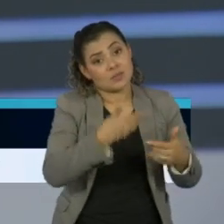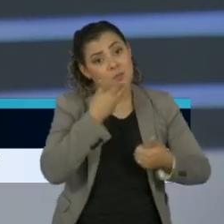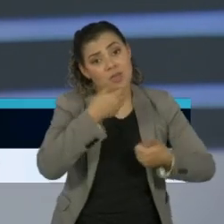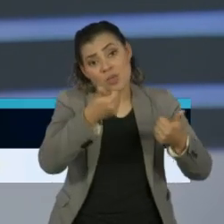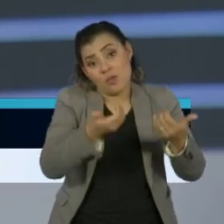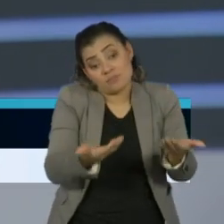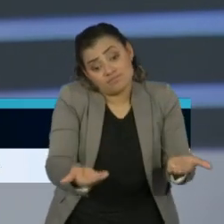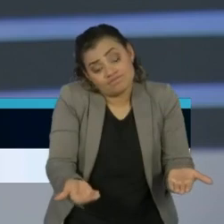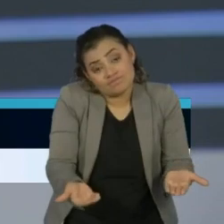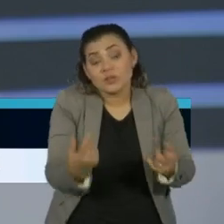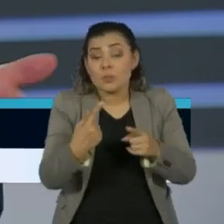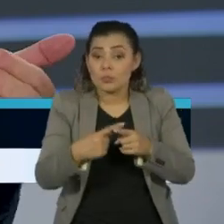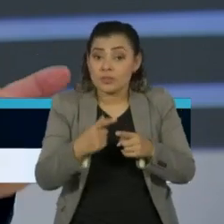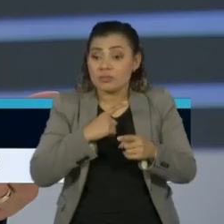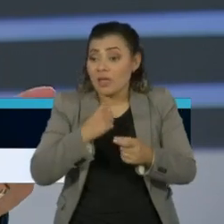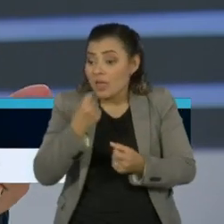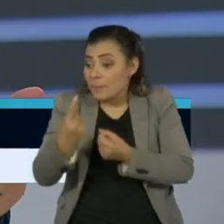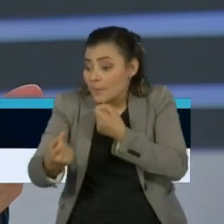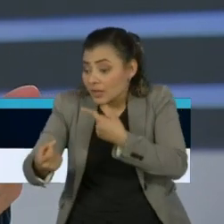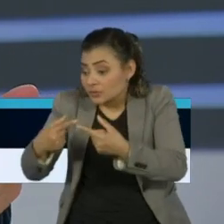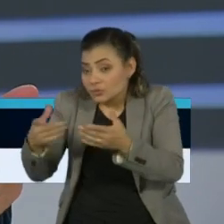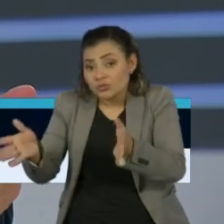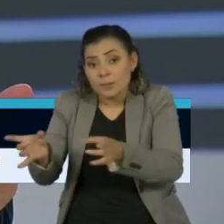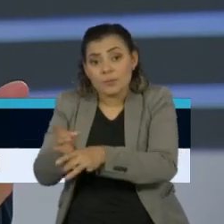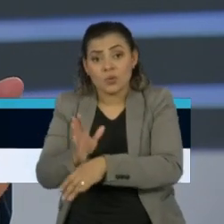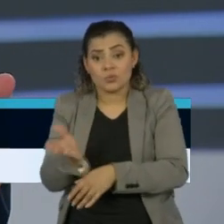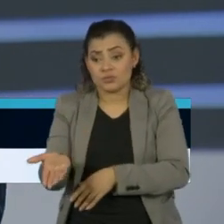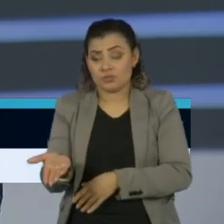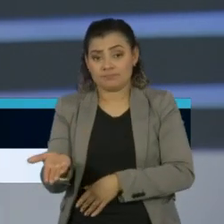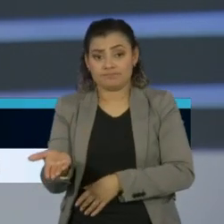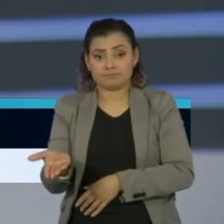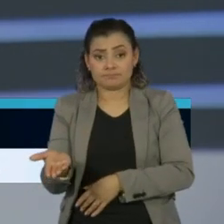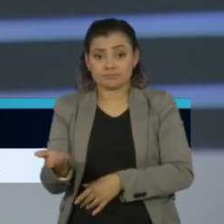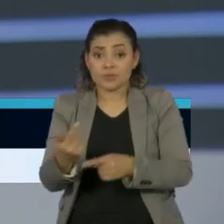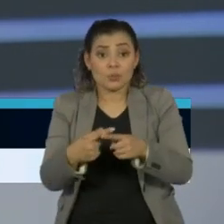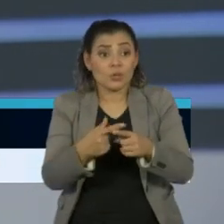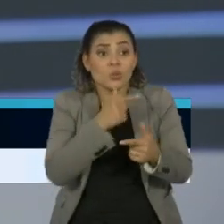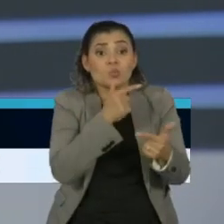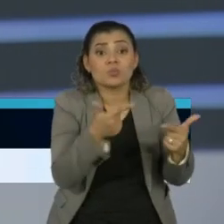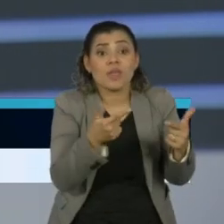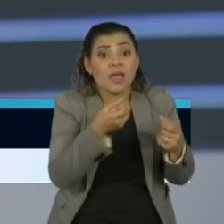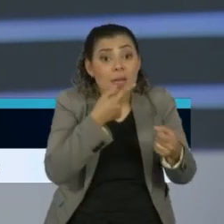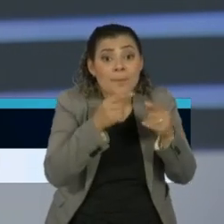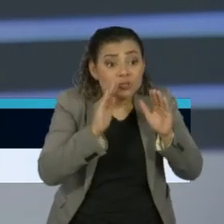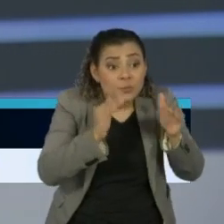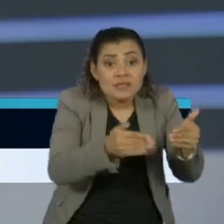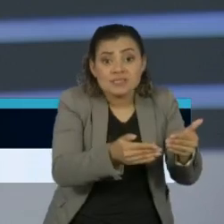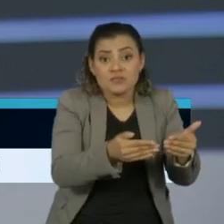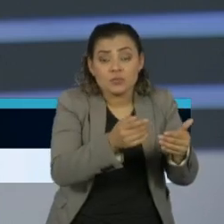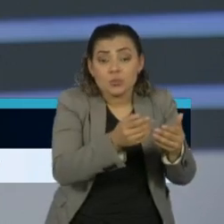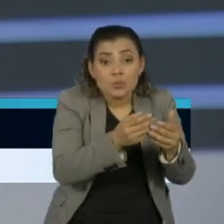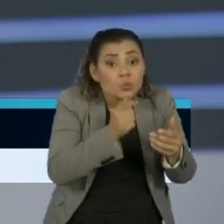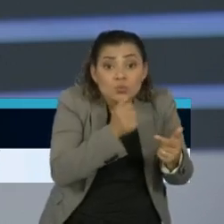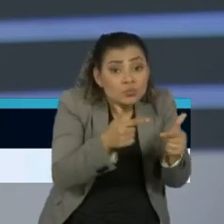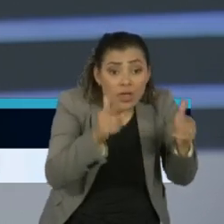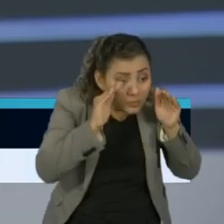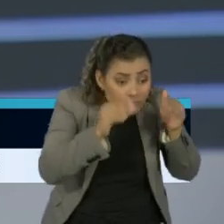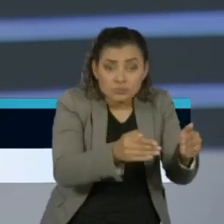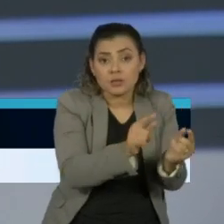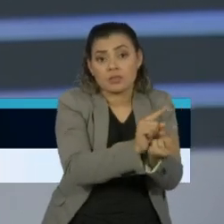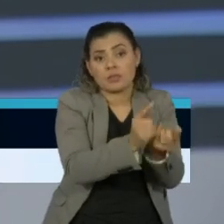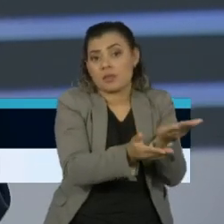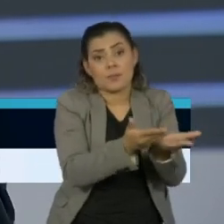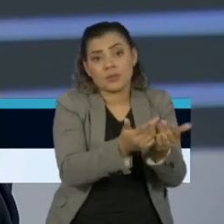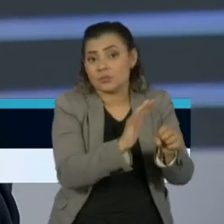visto que você tem que usar os remédios já disponíveis antes porque você não tem um específico para o primeiro essa questão média